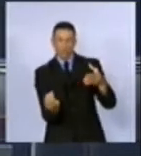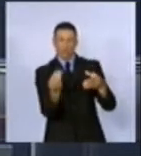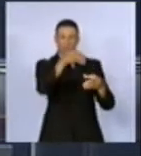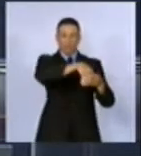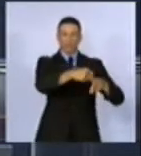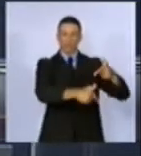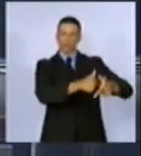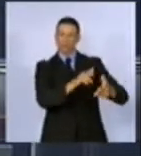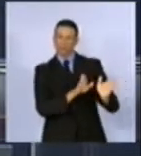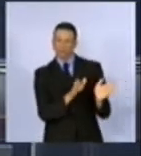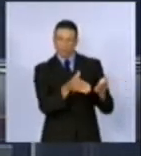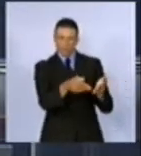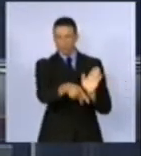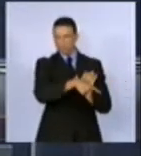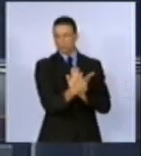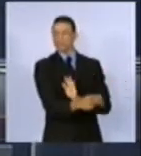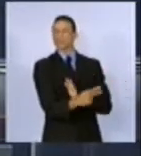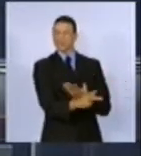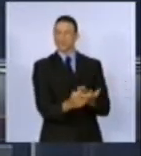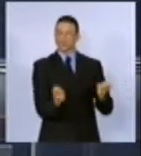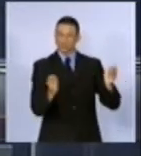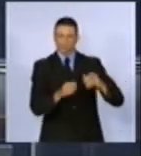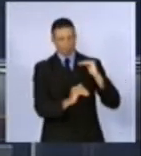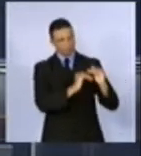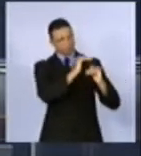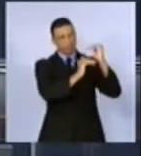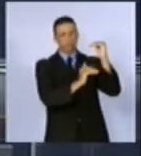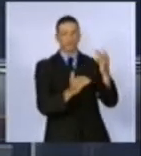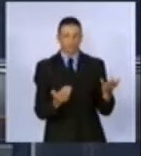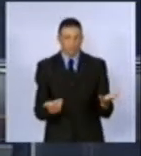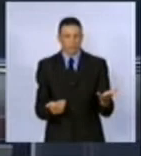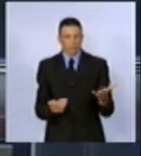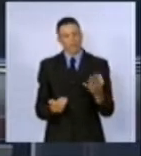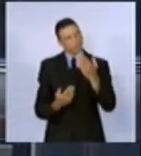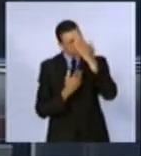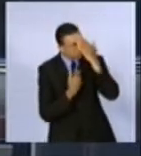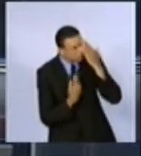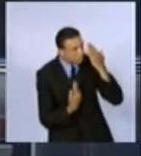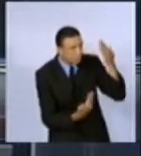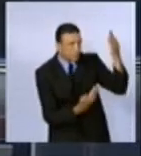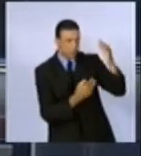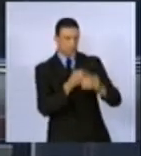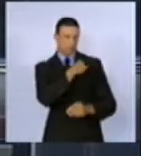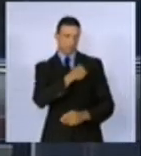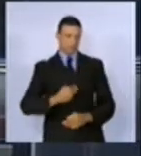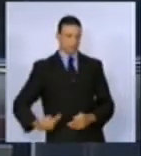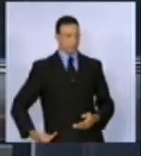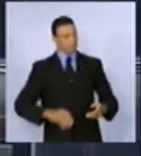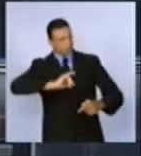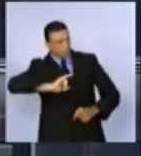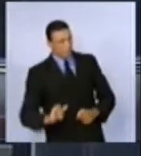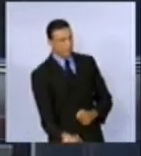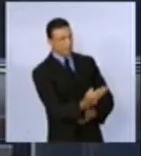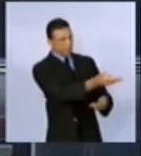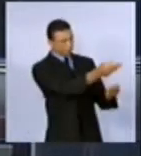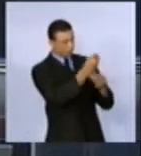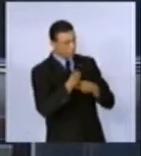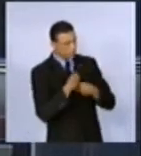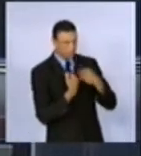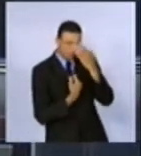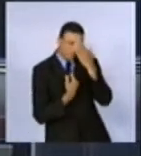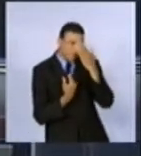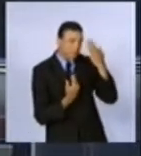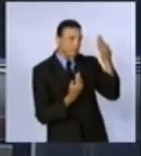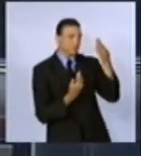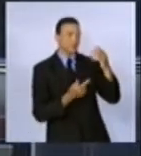pontos de trabalho de trabalho que vai surgir e que tá surgindo então muito obrigado Ministro pela oportunidade e